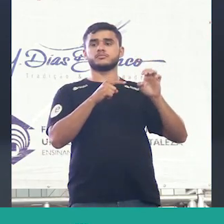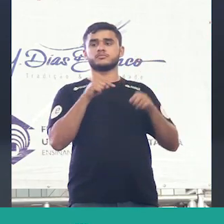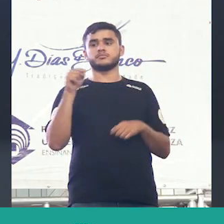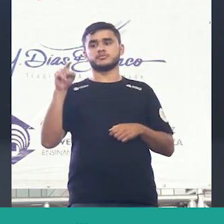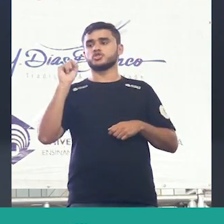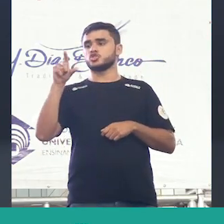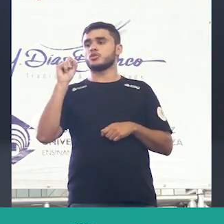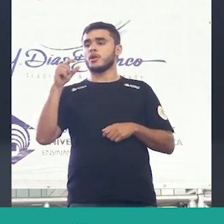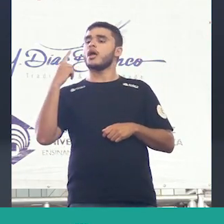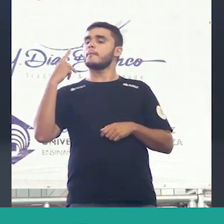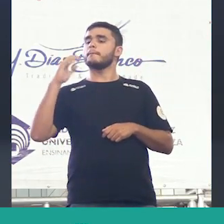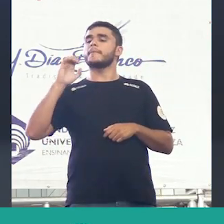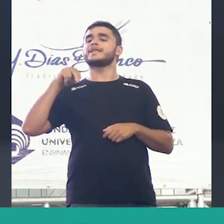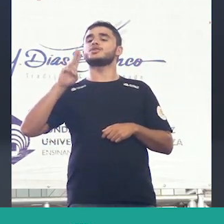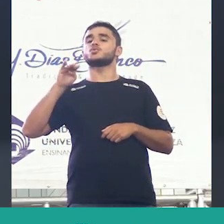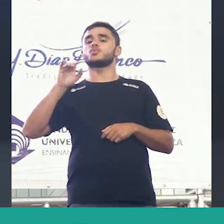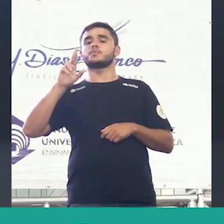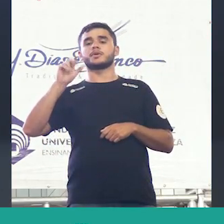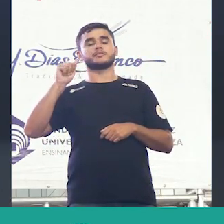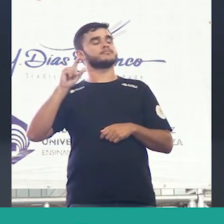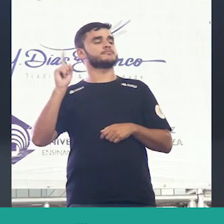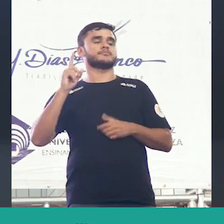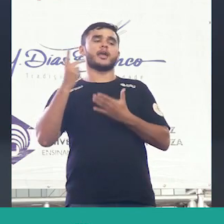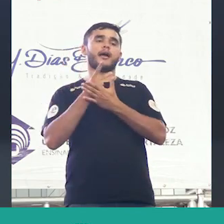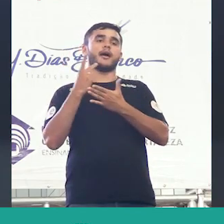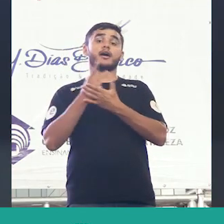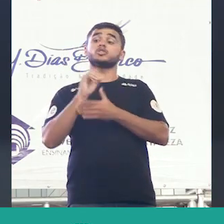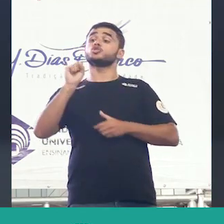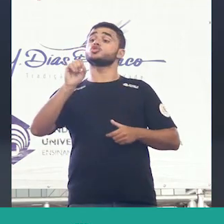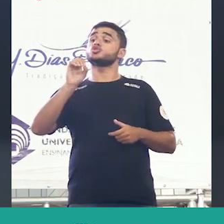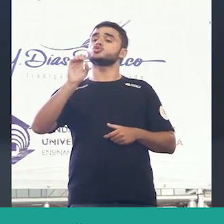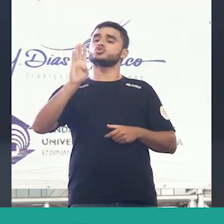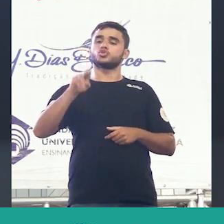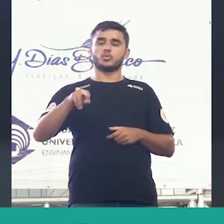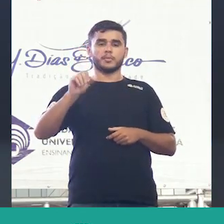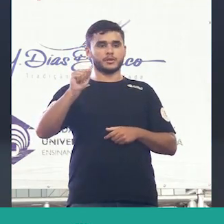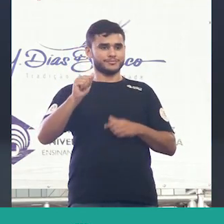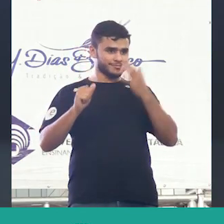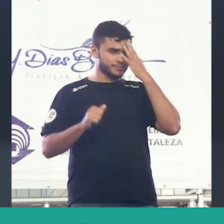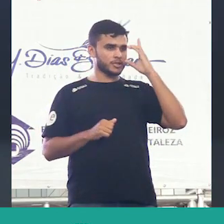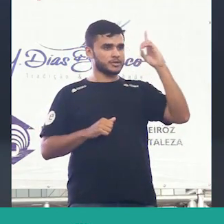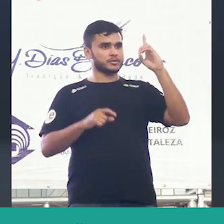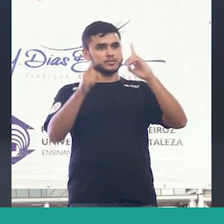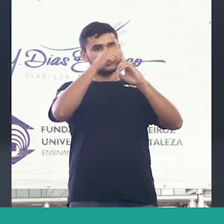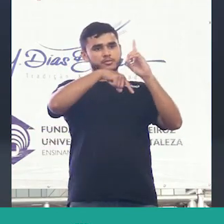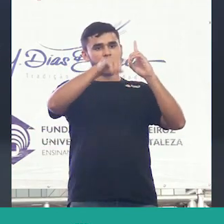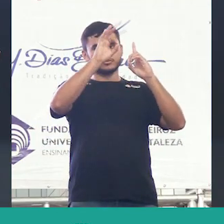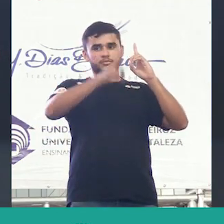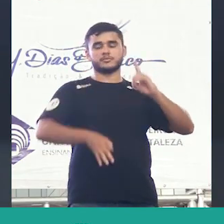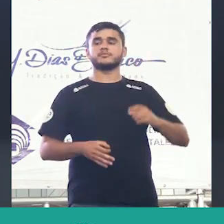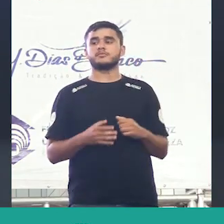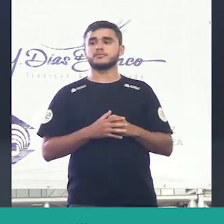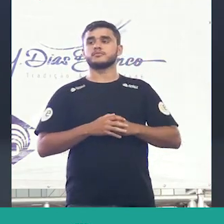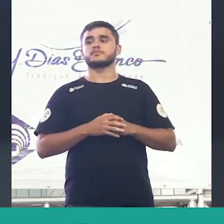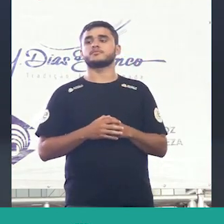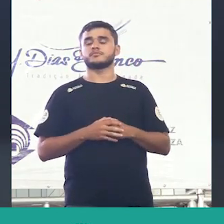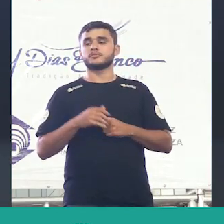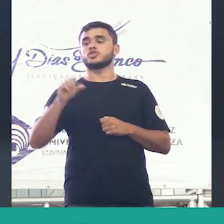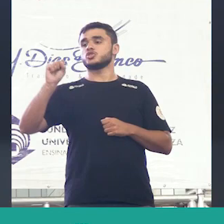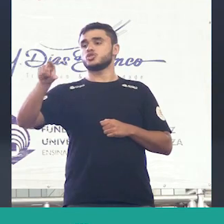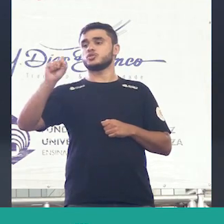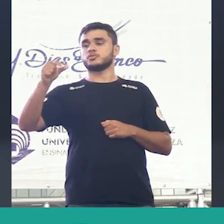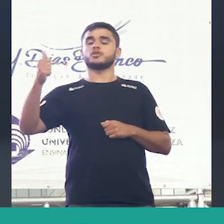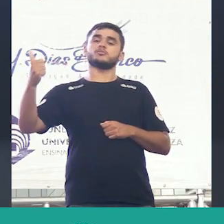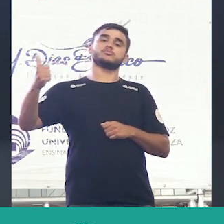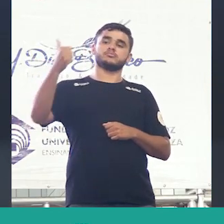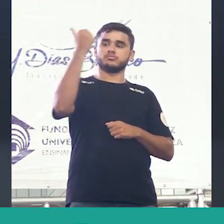na penumbra. Falso. Sobral ficou na sombra. Respondam. Sobral ficou na sombra. A Ilha dos